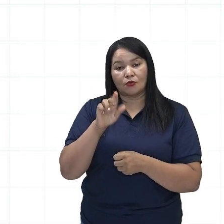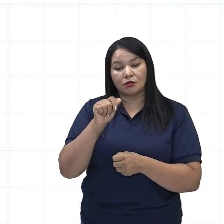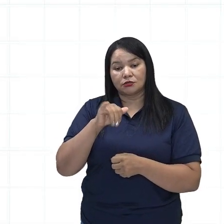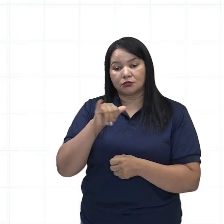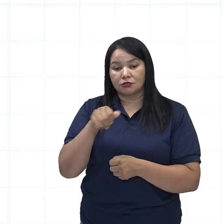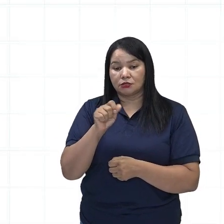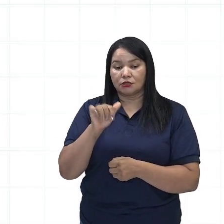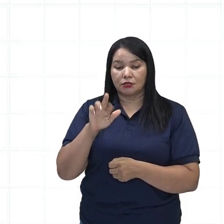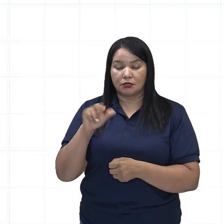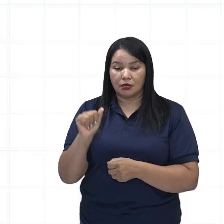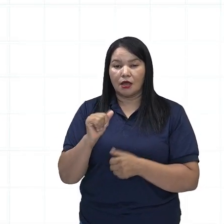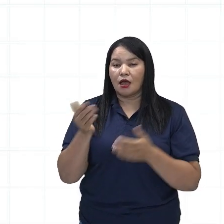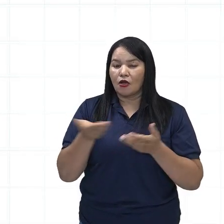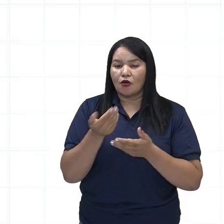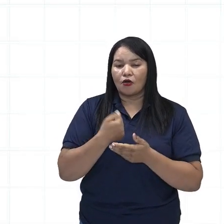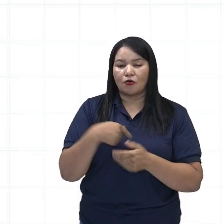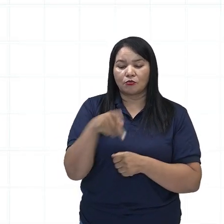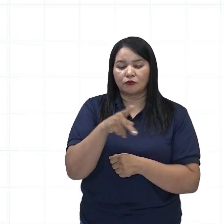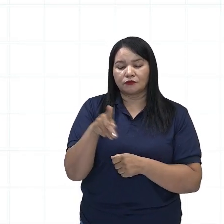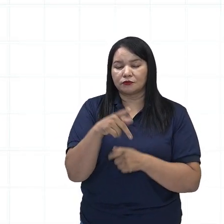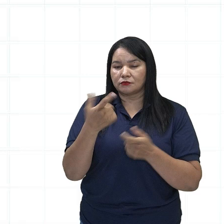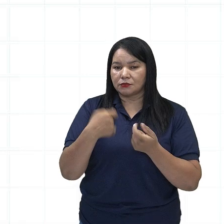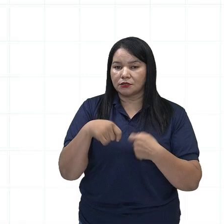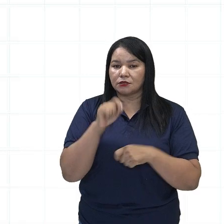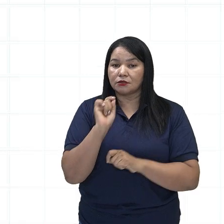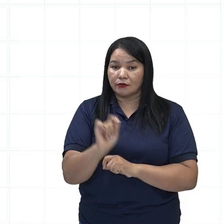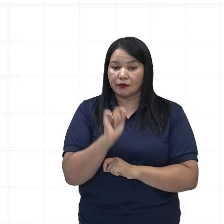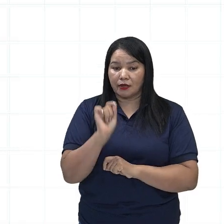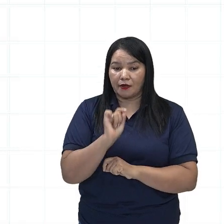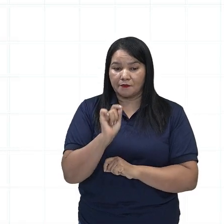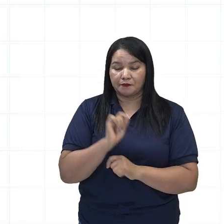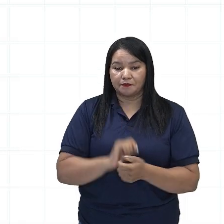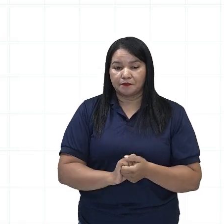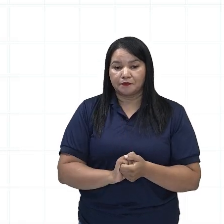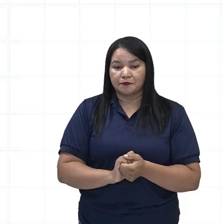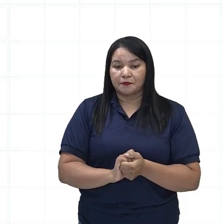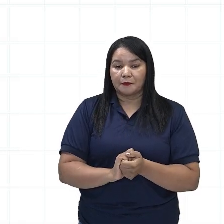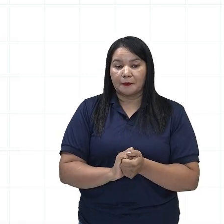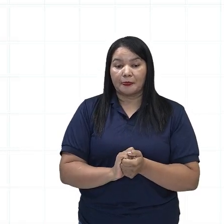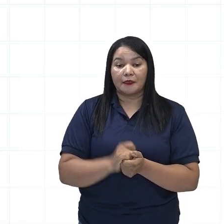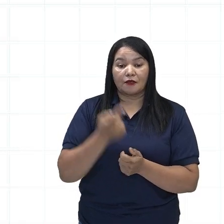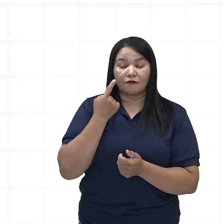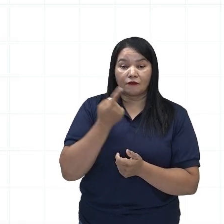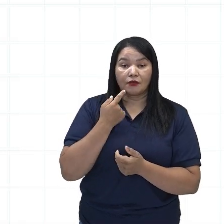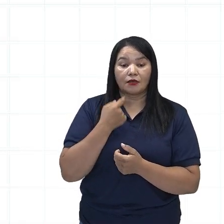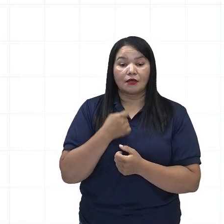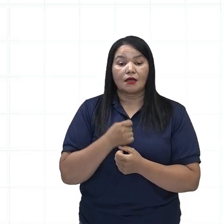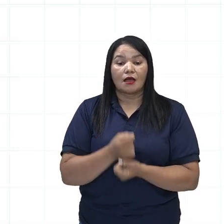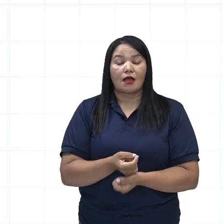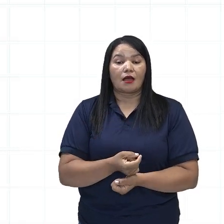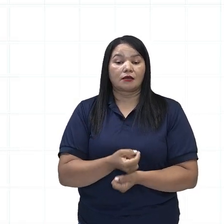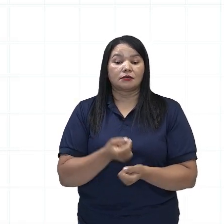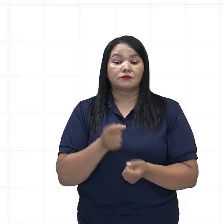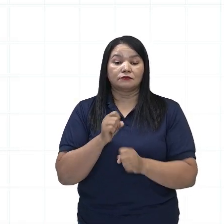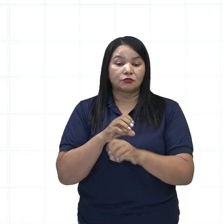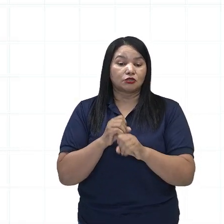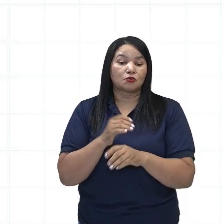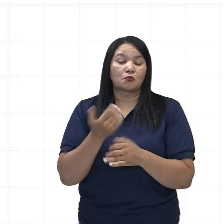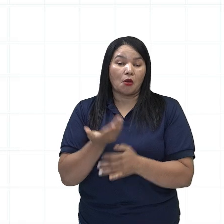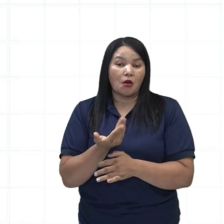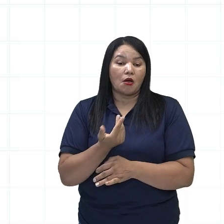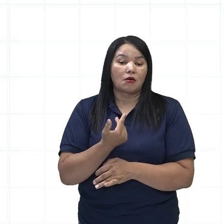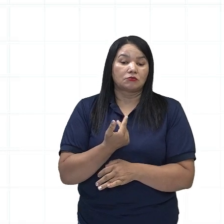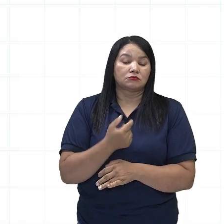Aí, o que o professor precisa fazer? Escolher qual é o ensino que ele pertence, qual é o ensino